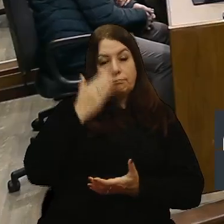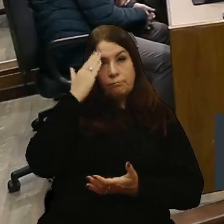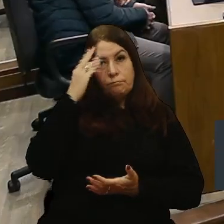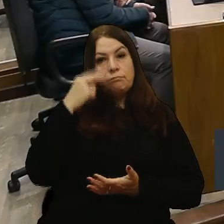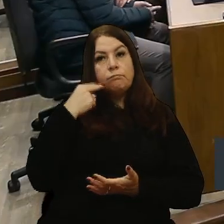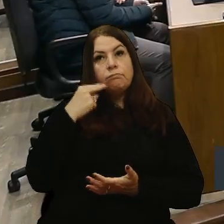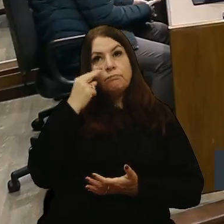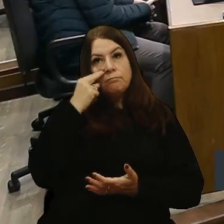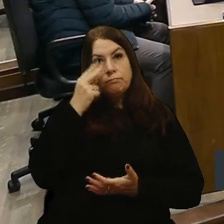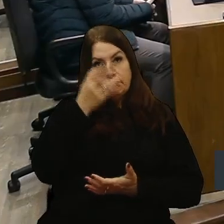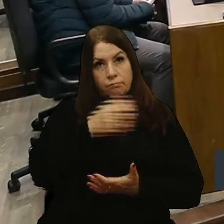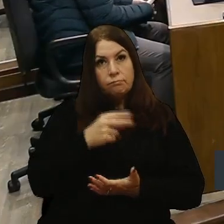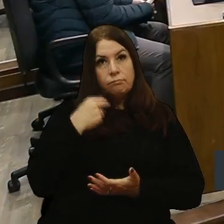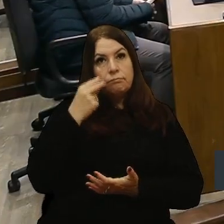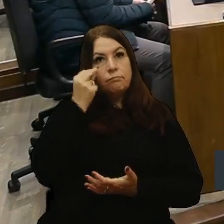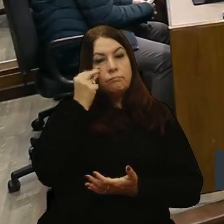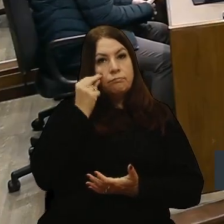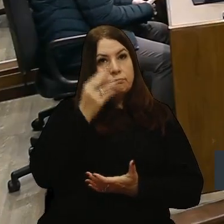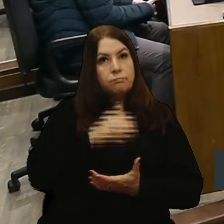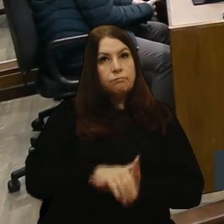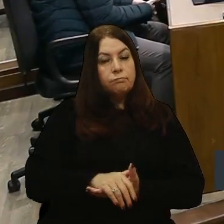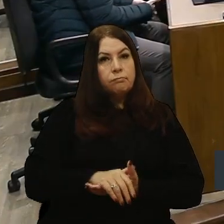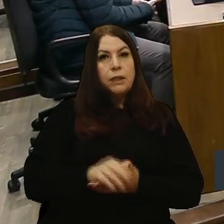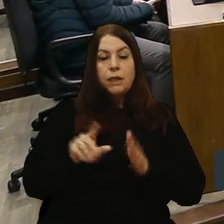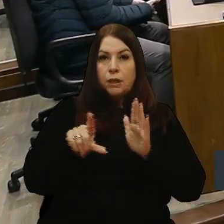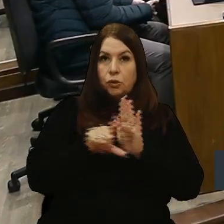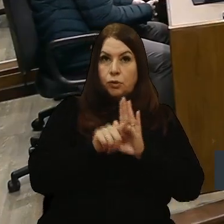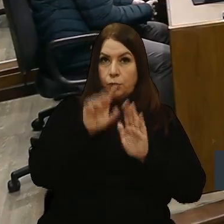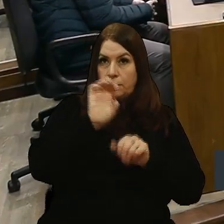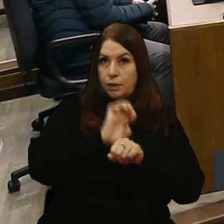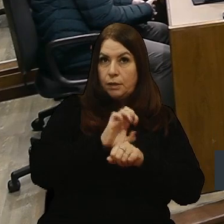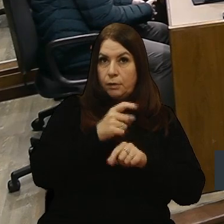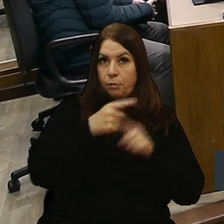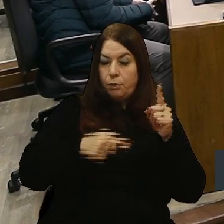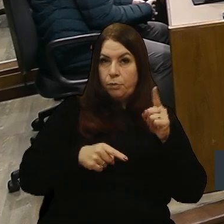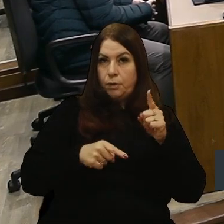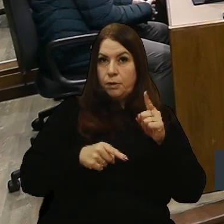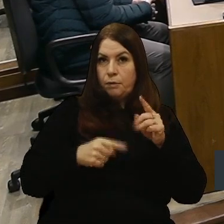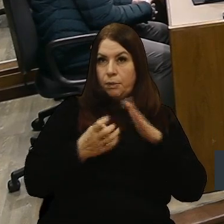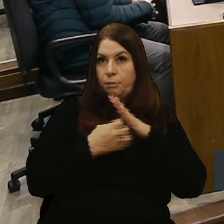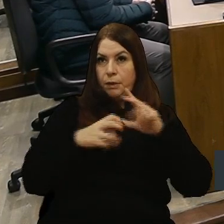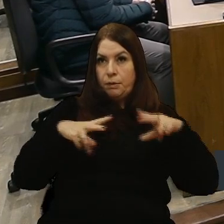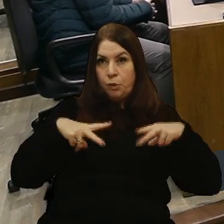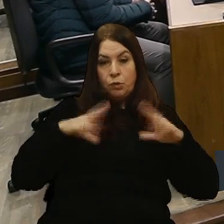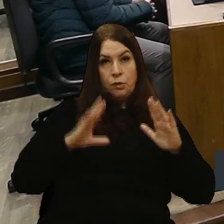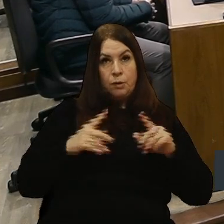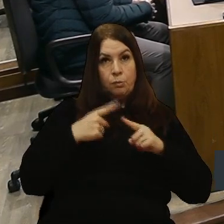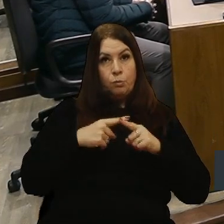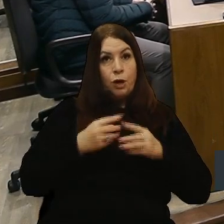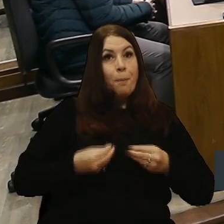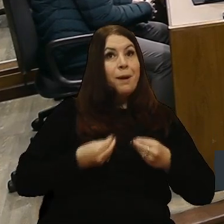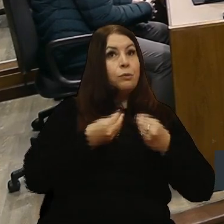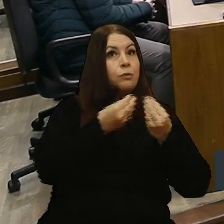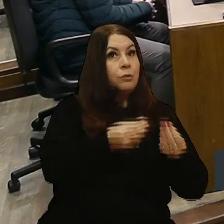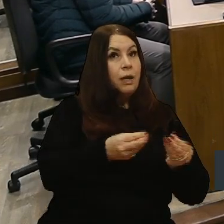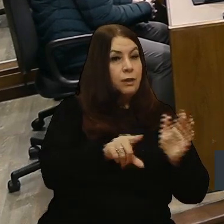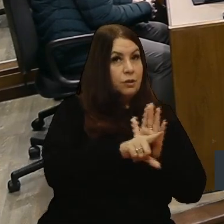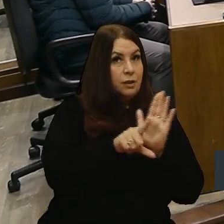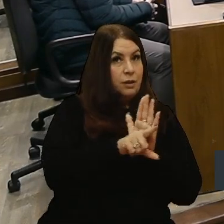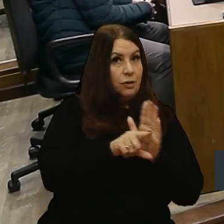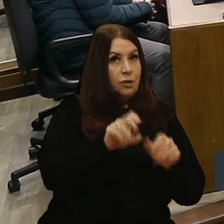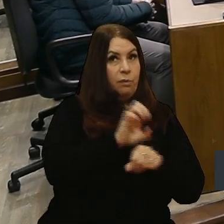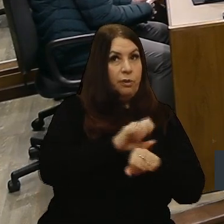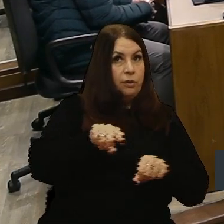Sandro Fantinel. Sua parte, vereador Cláudio Libardi. A legislação estadual veda a cedência para a iniciativa privada, né? Porque ela é uma doação de lei estadual,